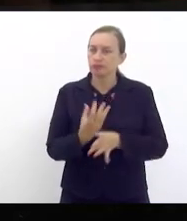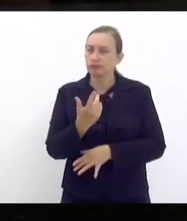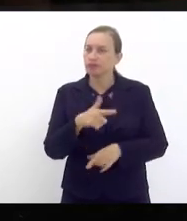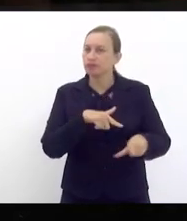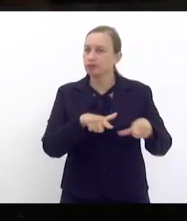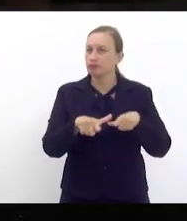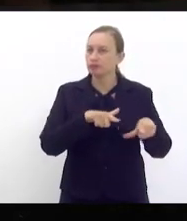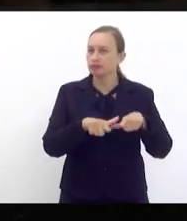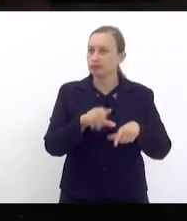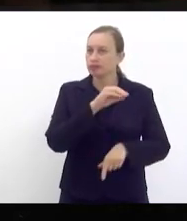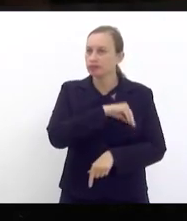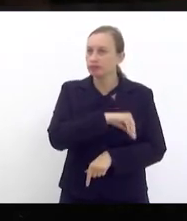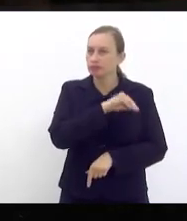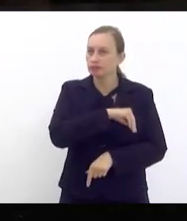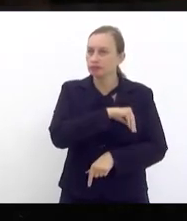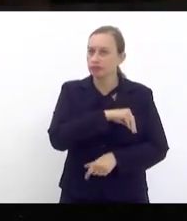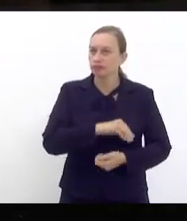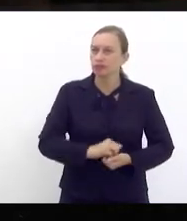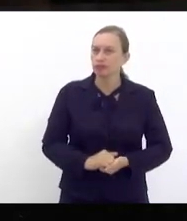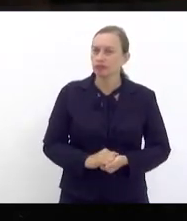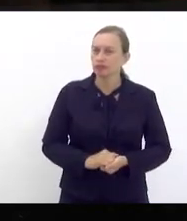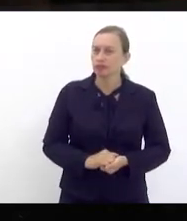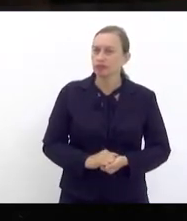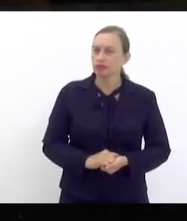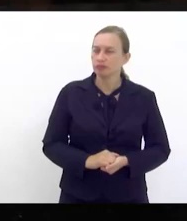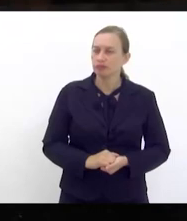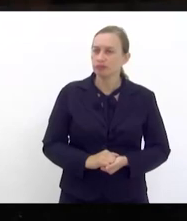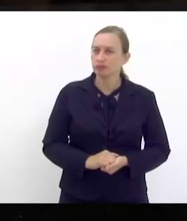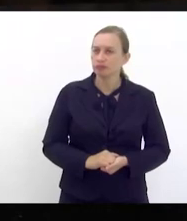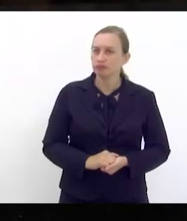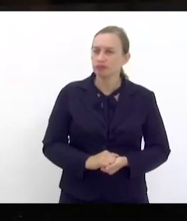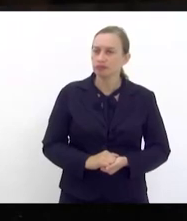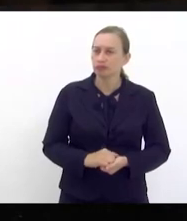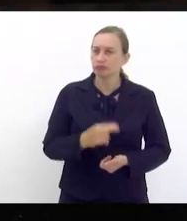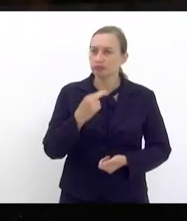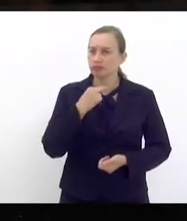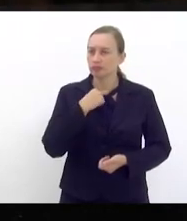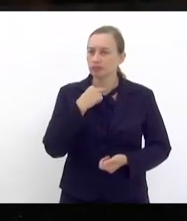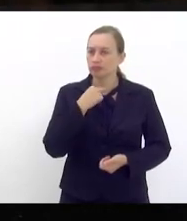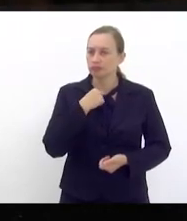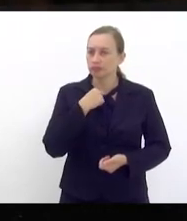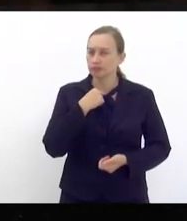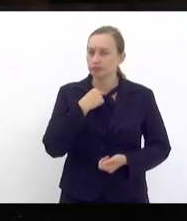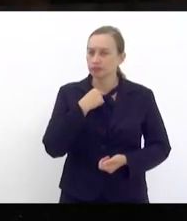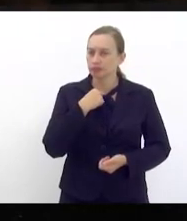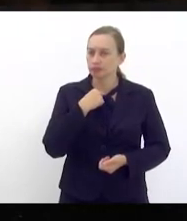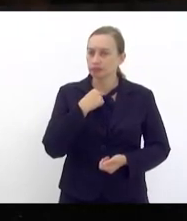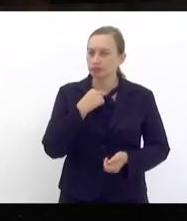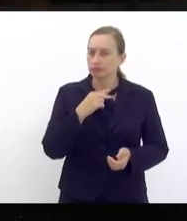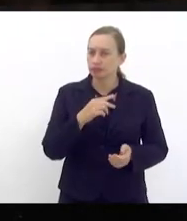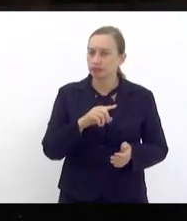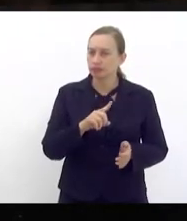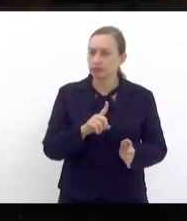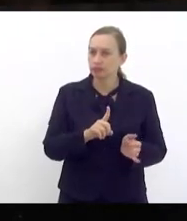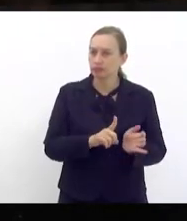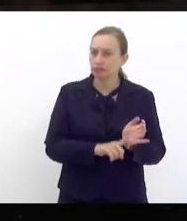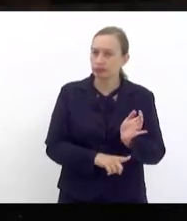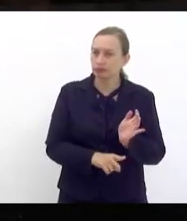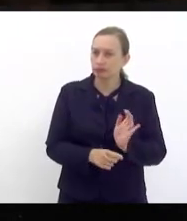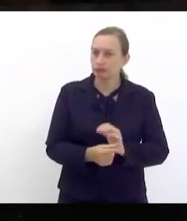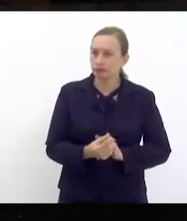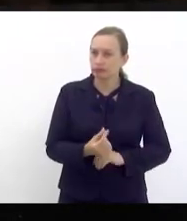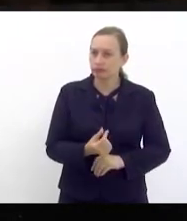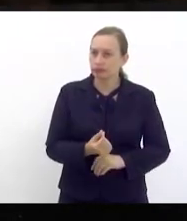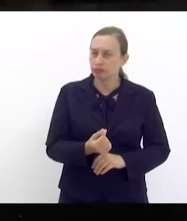renda, ele não deve onerar o setor produtivo e deve, portanto, manter nos